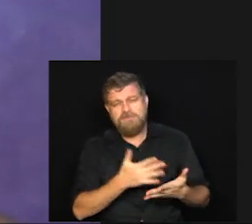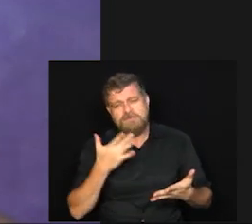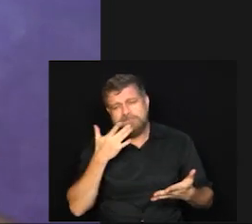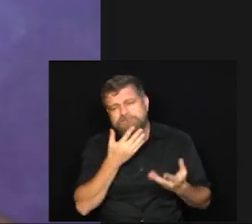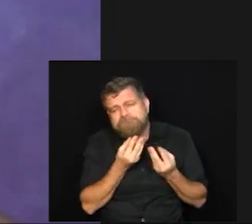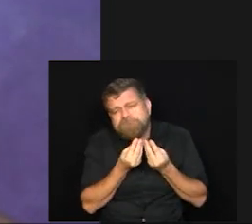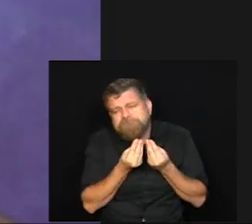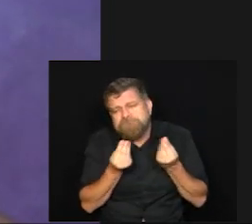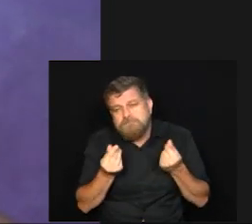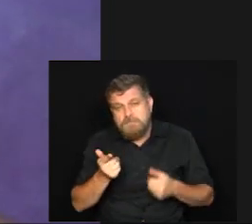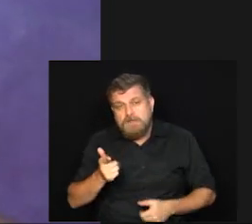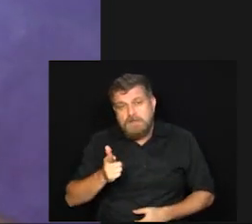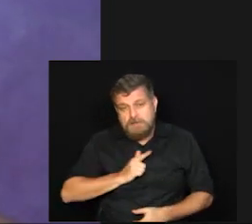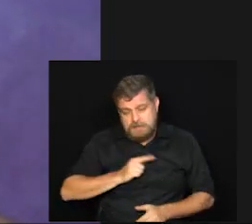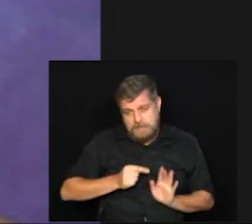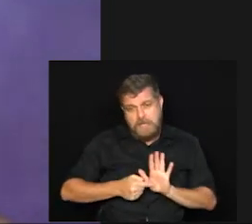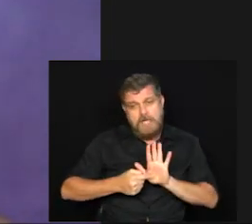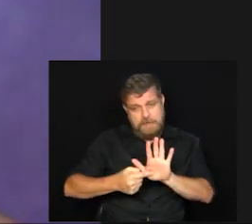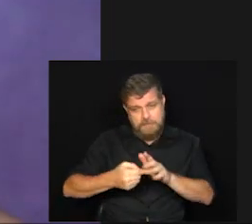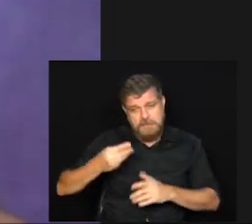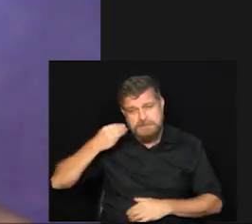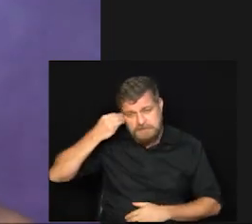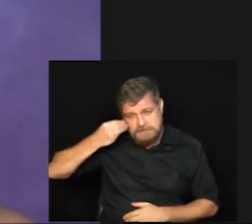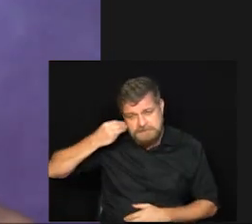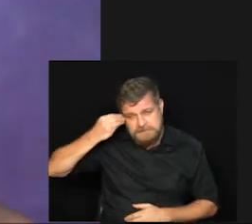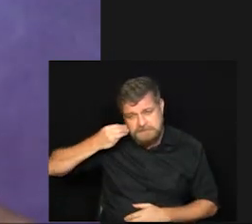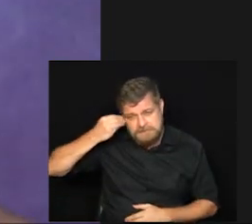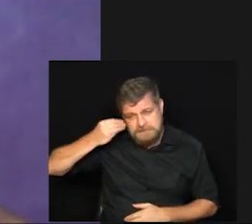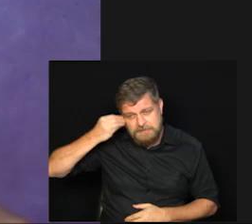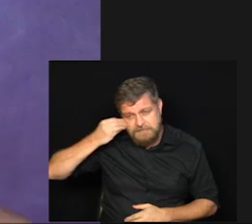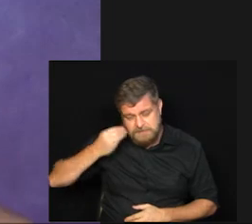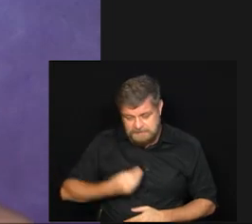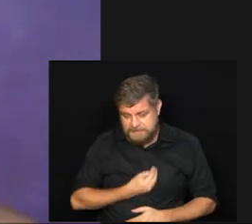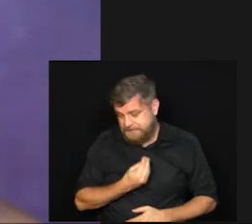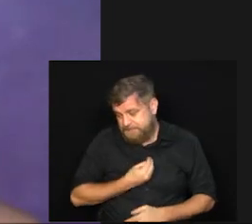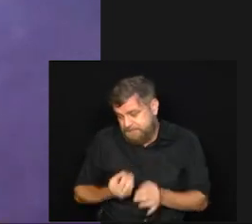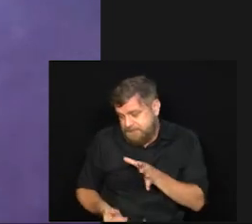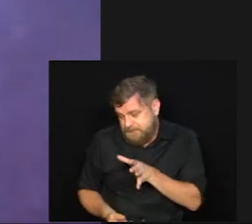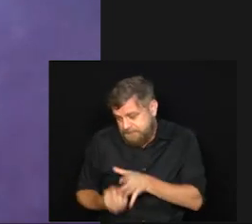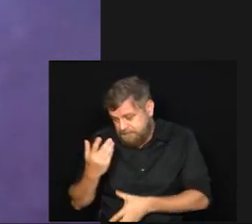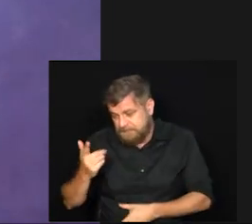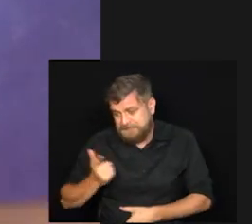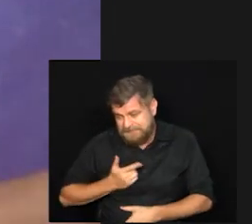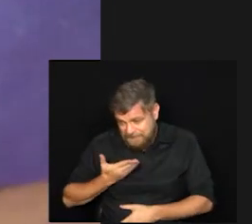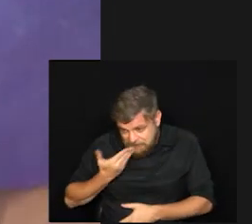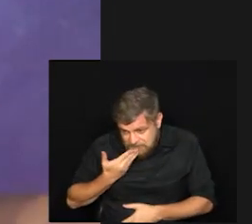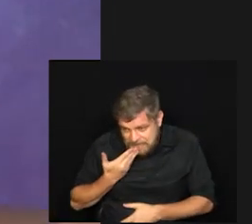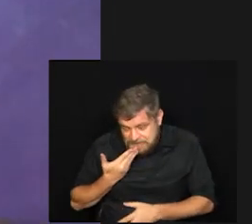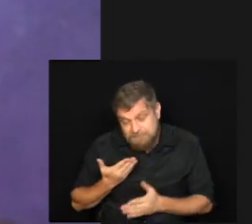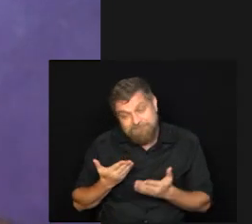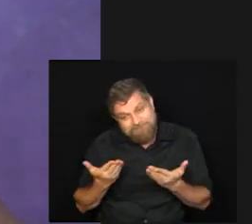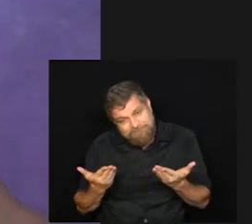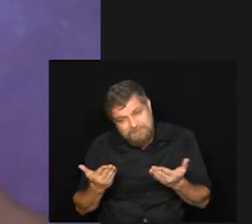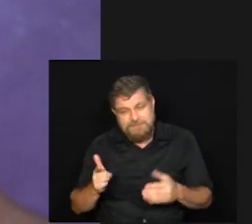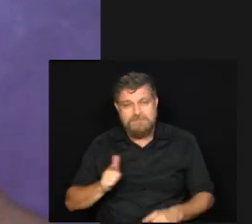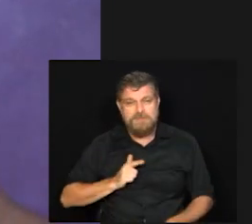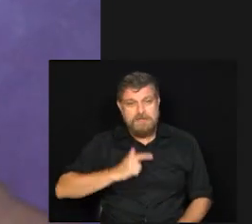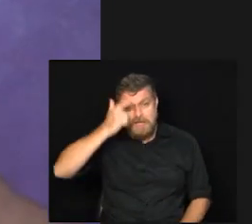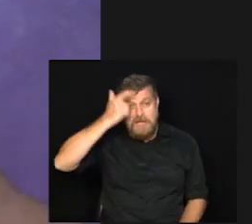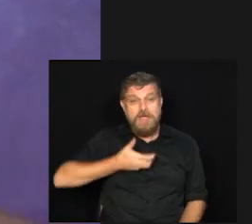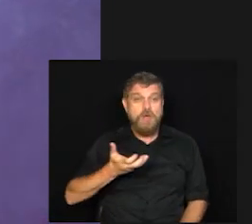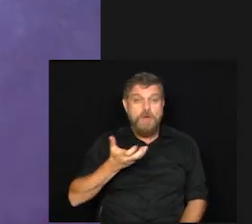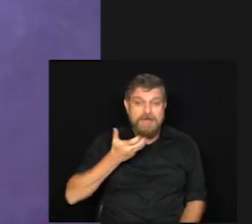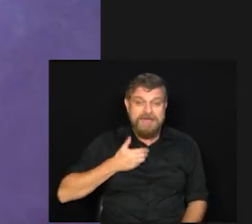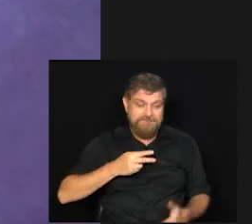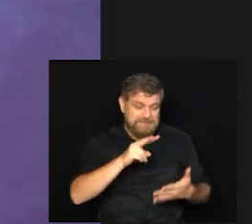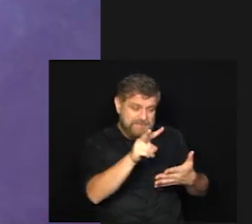Embora ele traga situações, né, do cotidiano, que nem sempre são fáceis, mas eu fiz questão de que ele